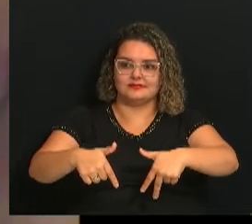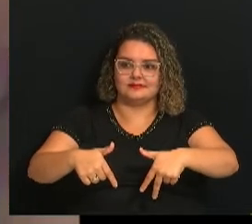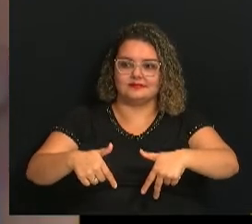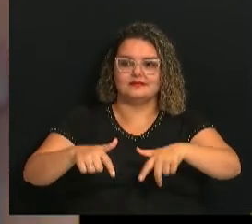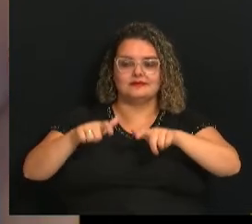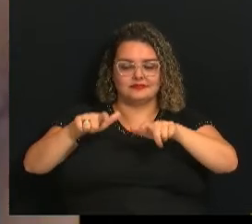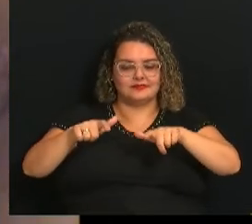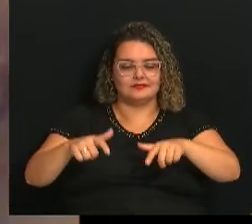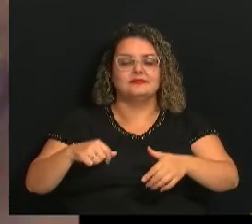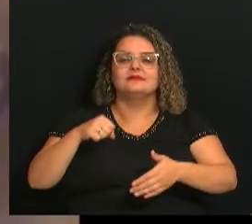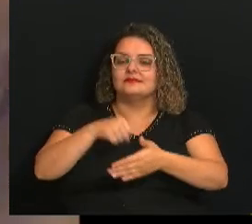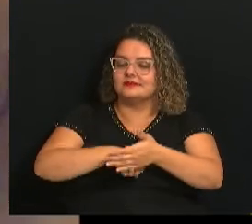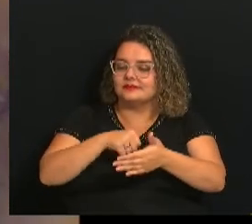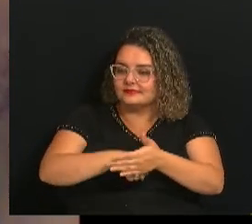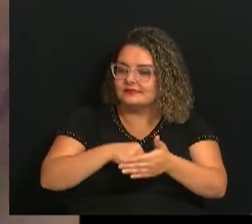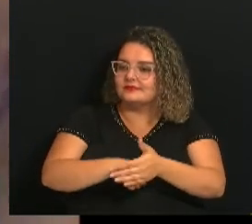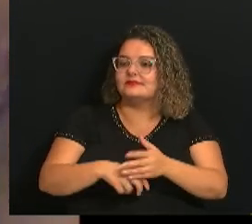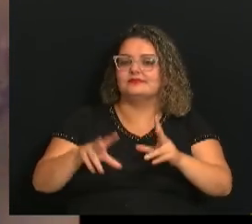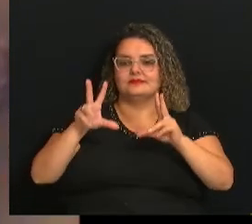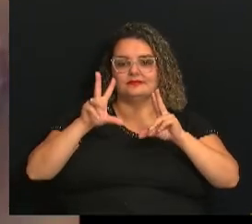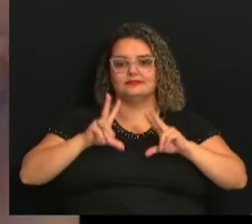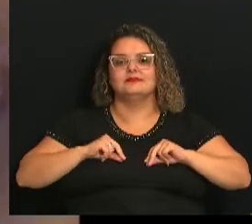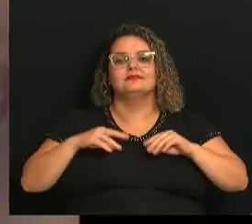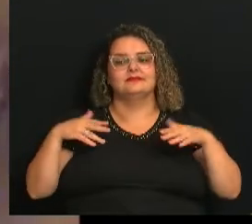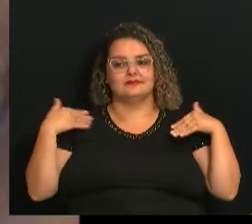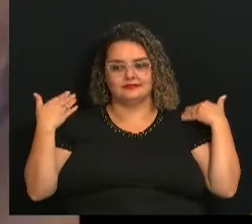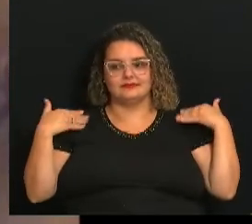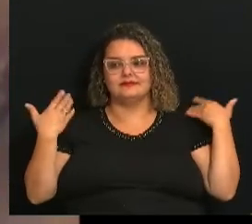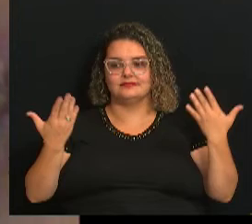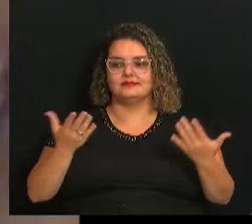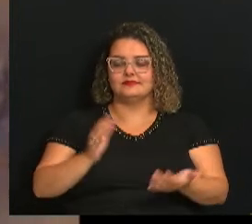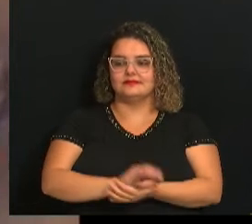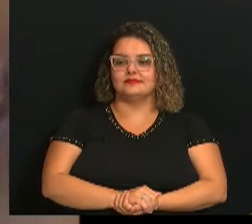batalhado, muito merecido, é uma alegria grande.